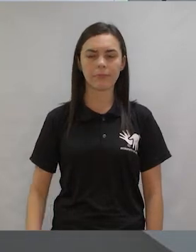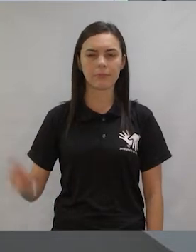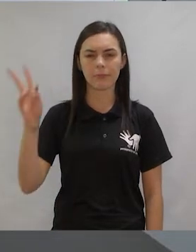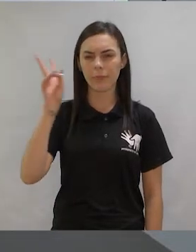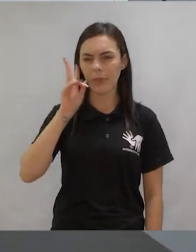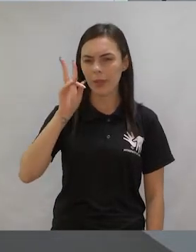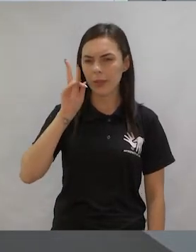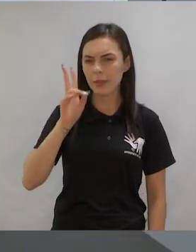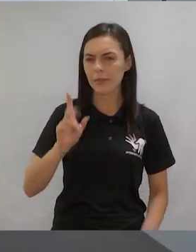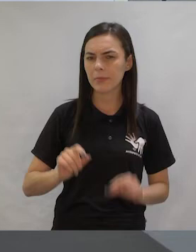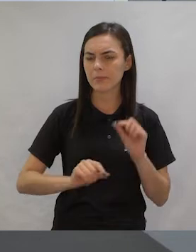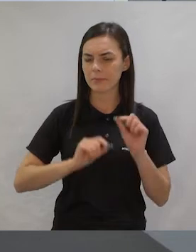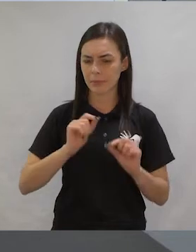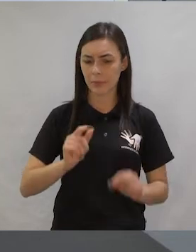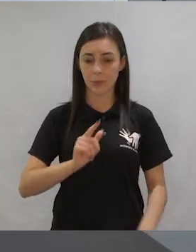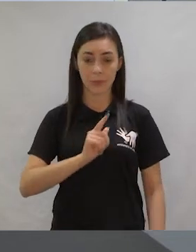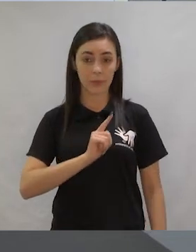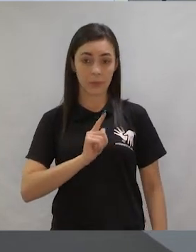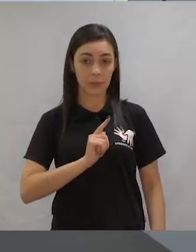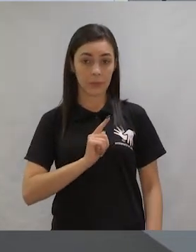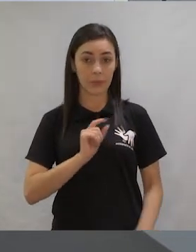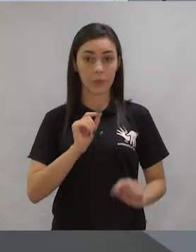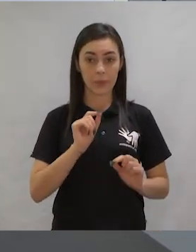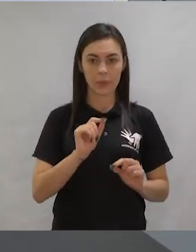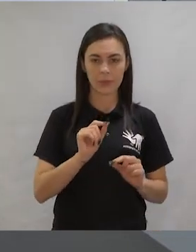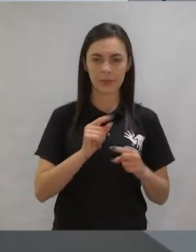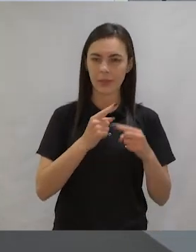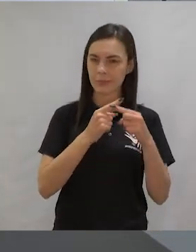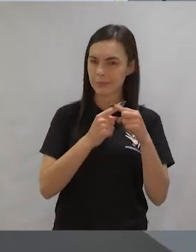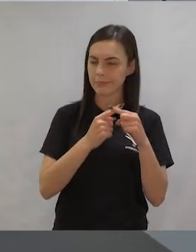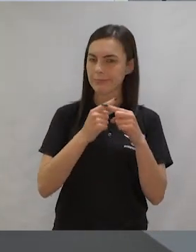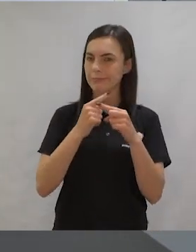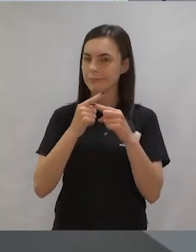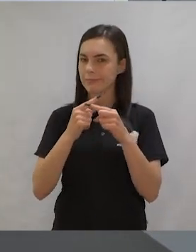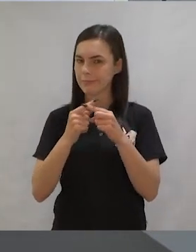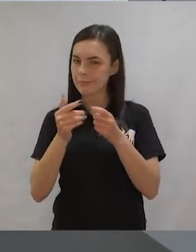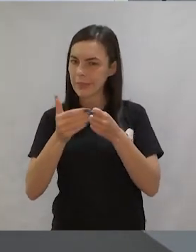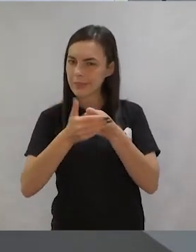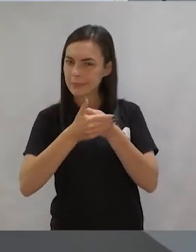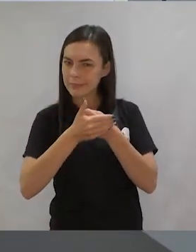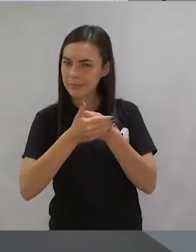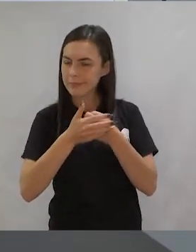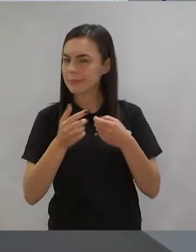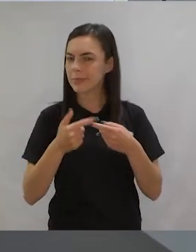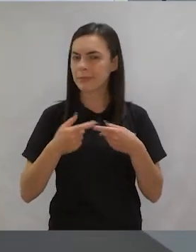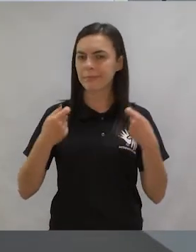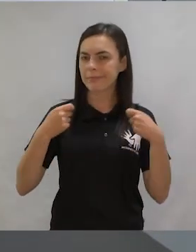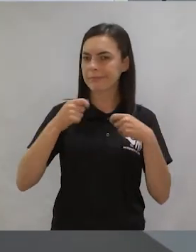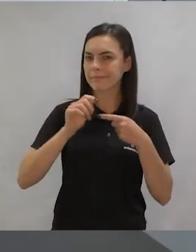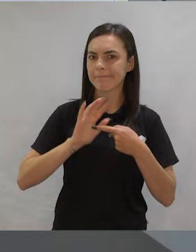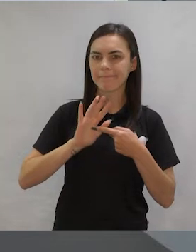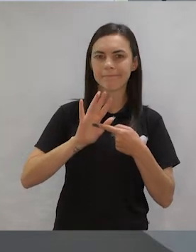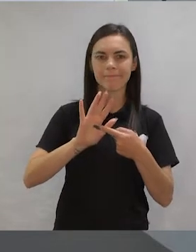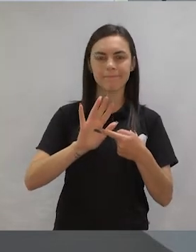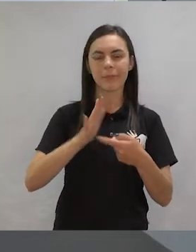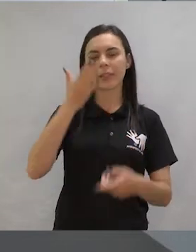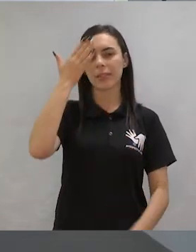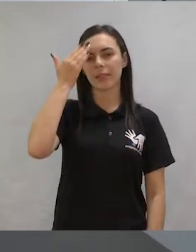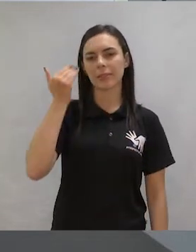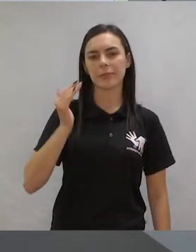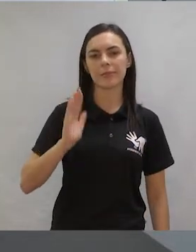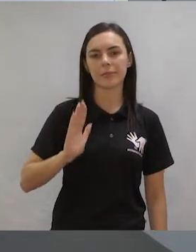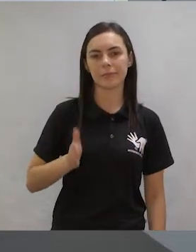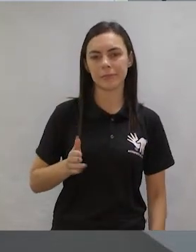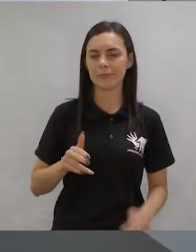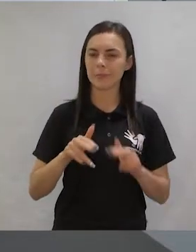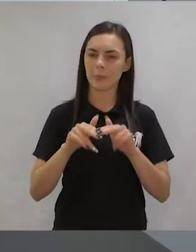Lembram que aqui, ó, eu tenho a multiplicação, tem a multiplicação aqui, que ela não precisa aparecer,